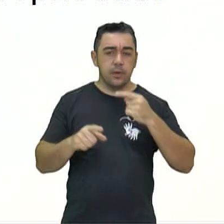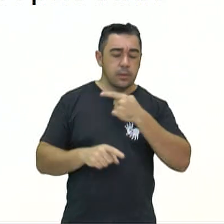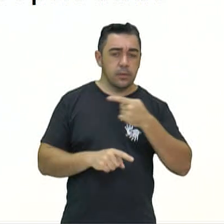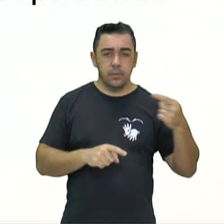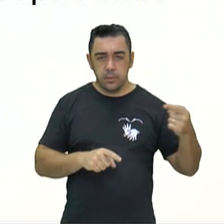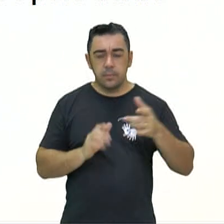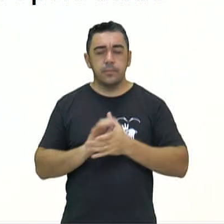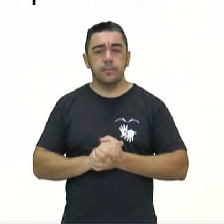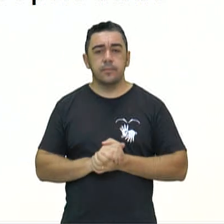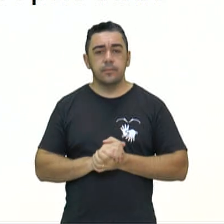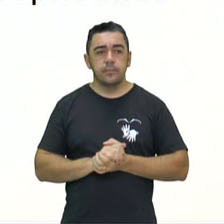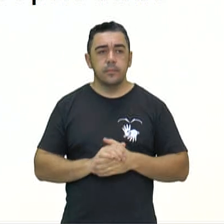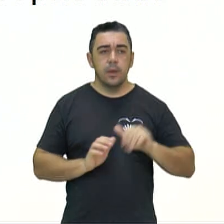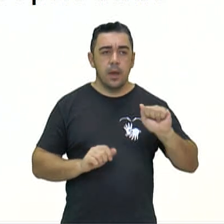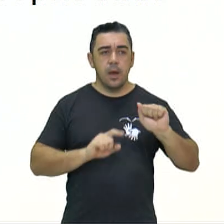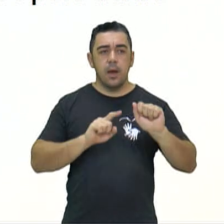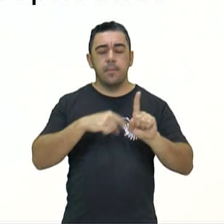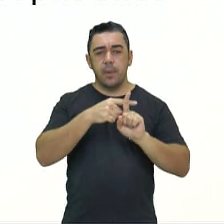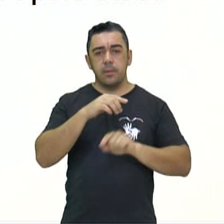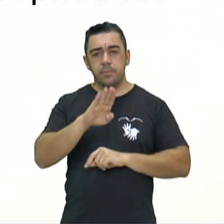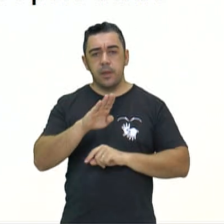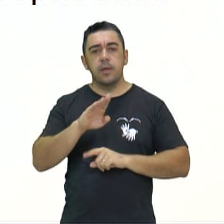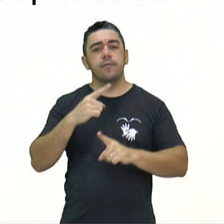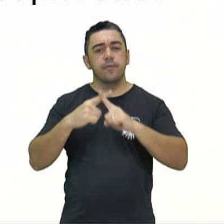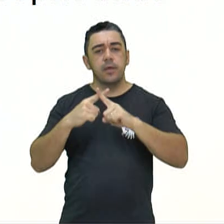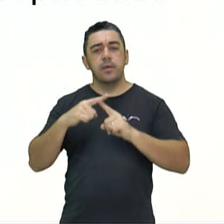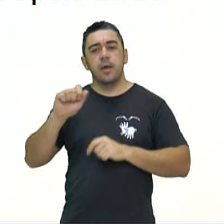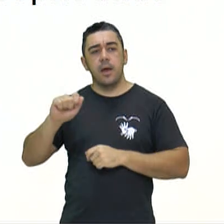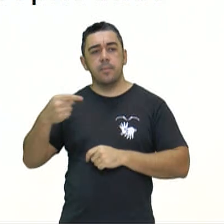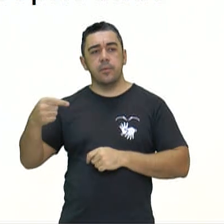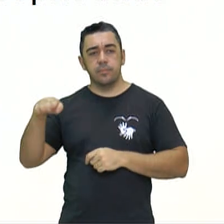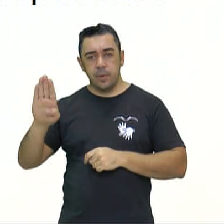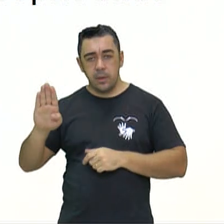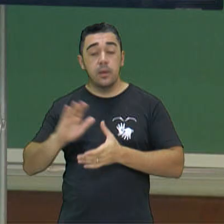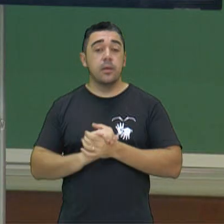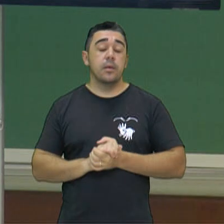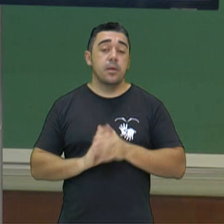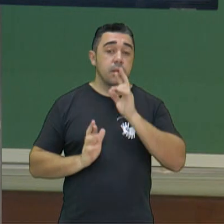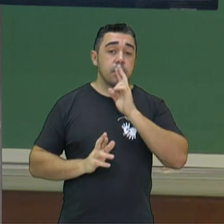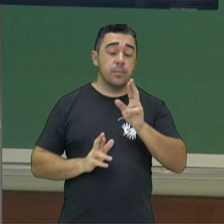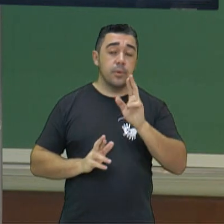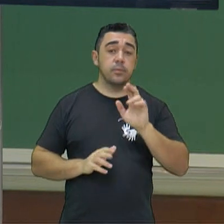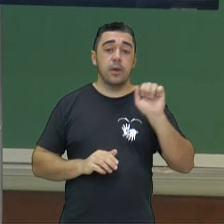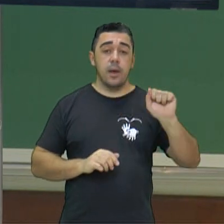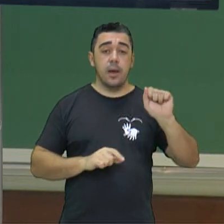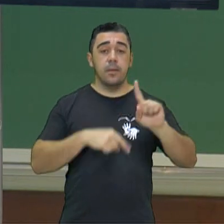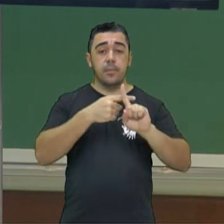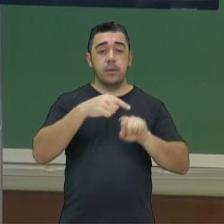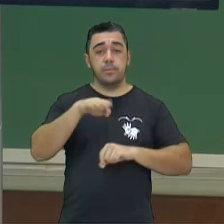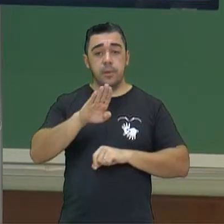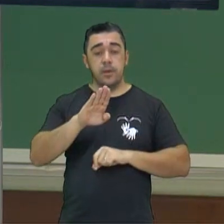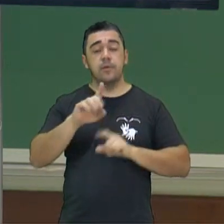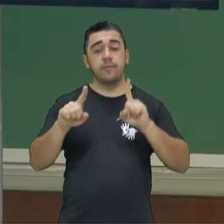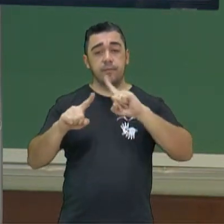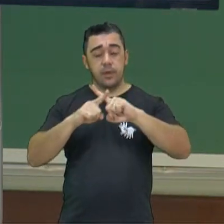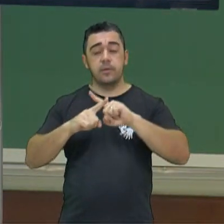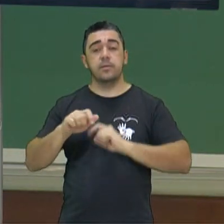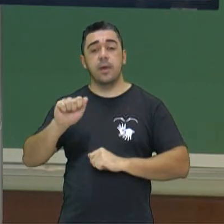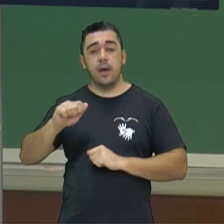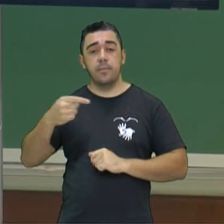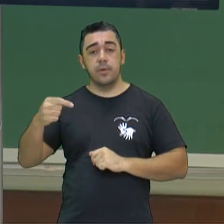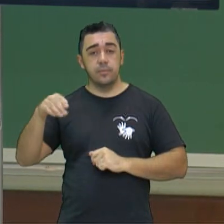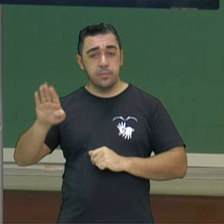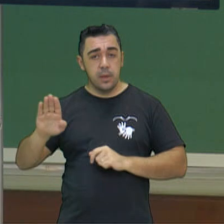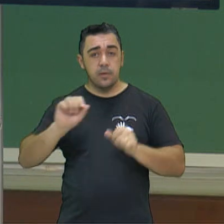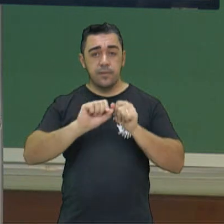é A mais B que multiplica A menos B. Resolvendo o produto de A mais B vezes A menos B, pela